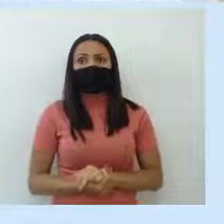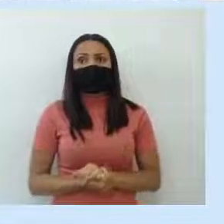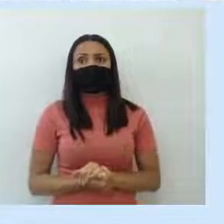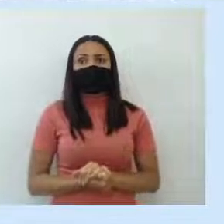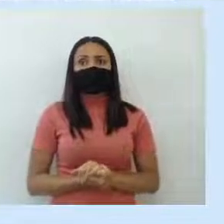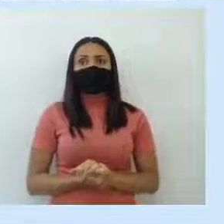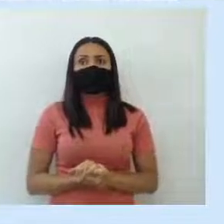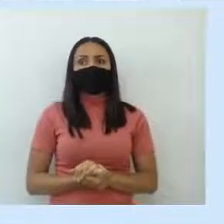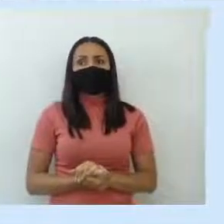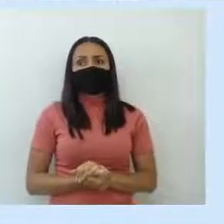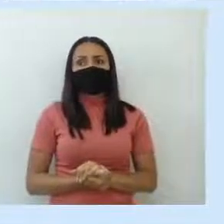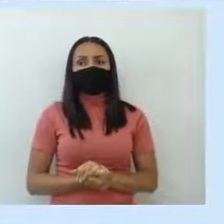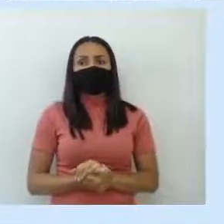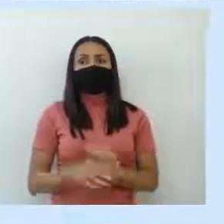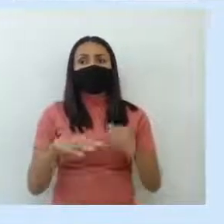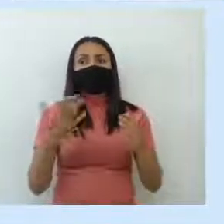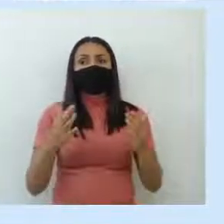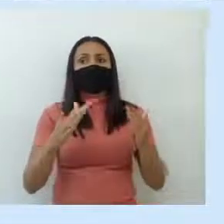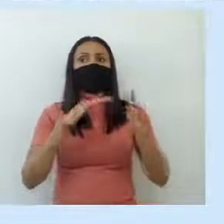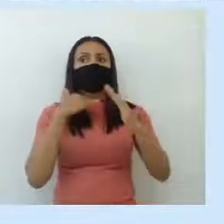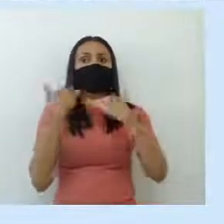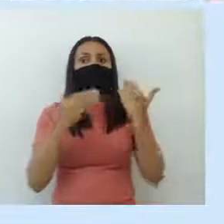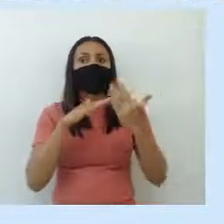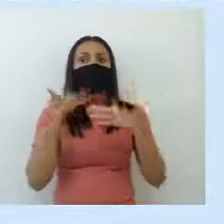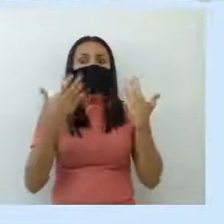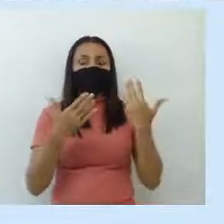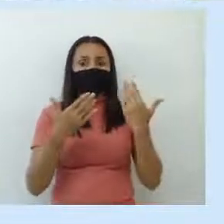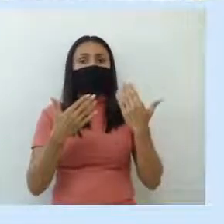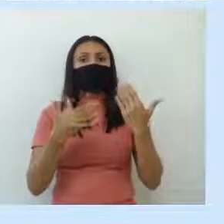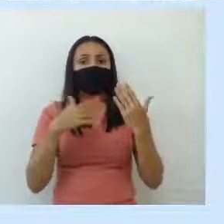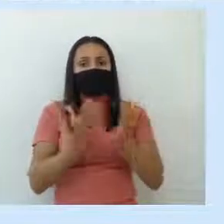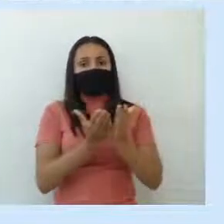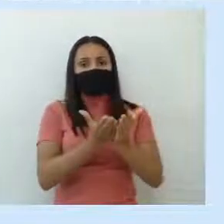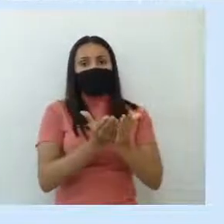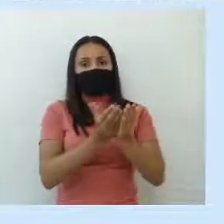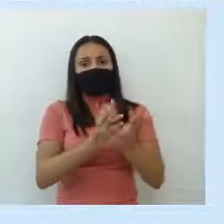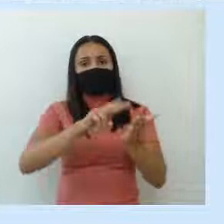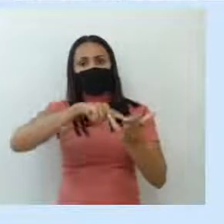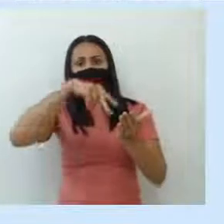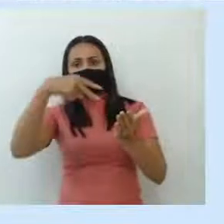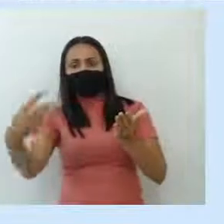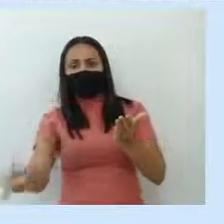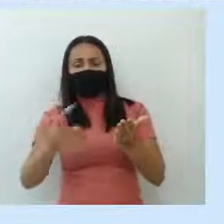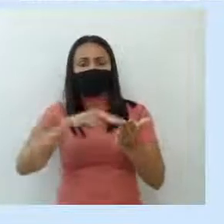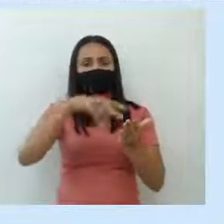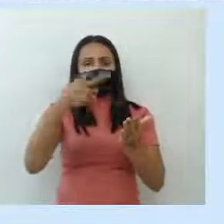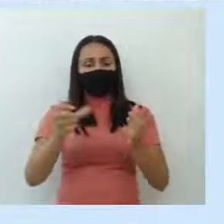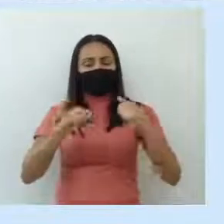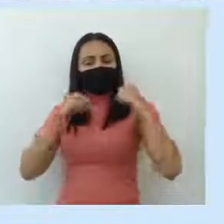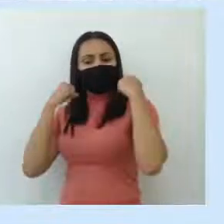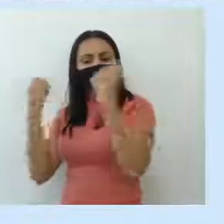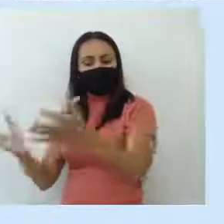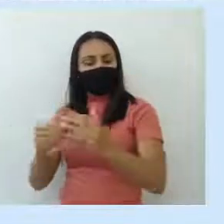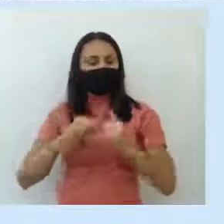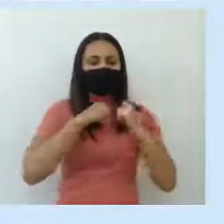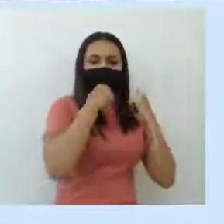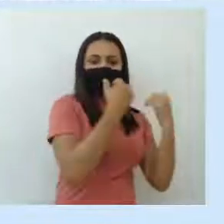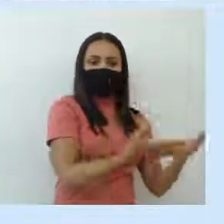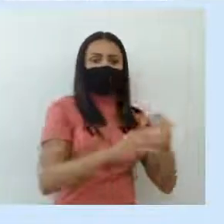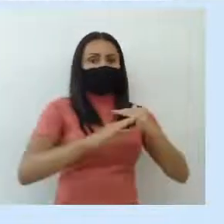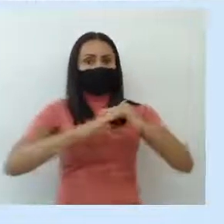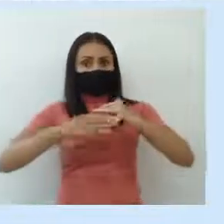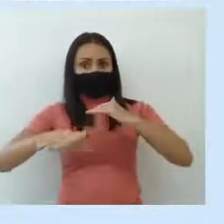envenenados, os mortos e atirados no mar, né? Então, nessa situação tamanha de infelicidade,